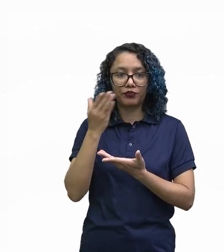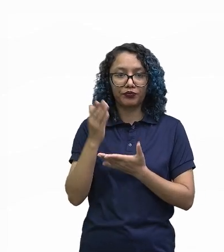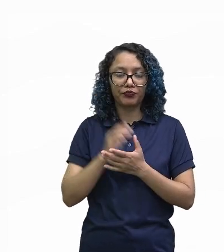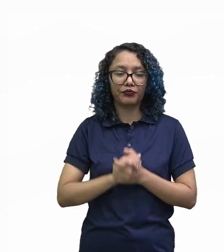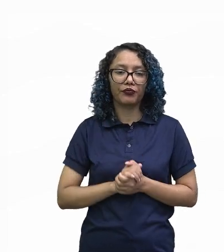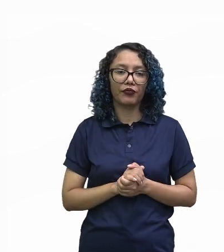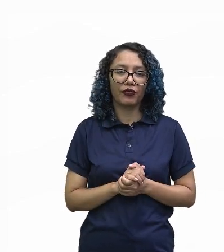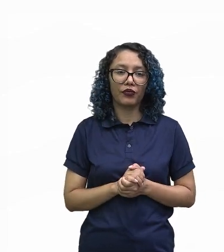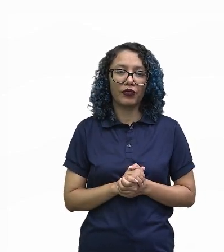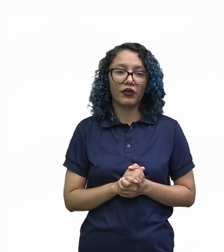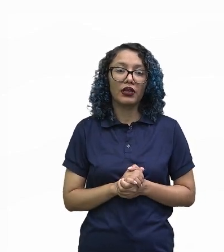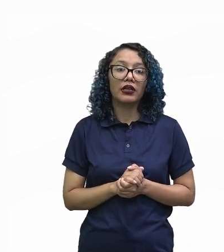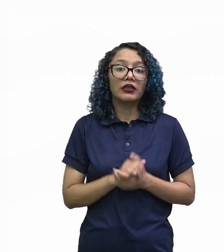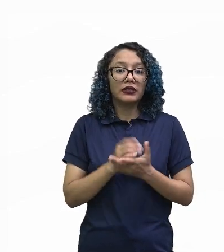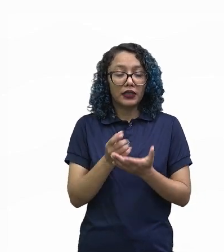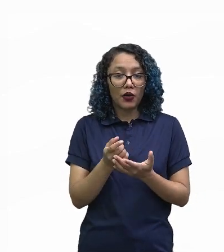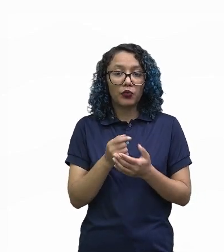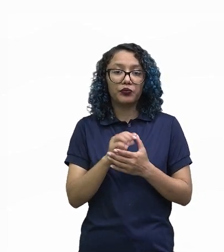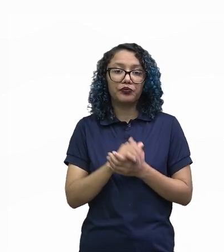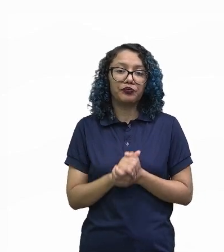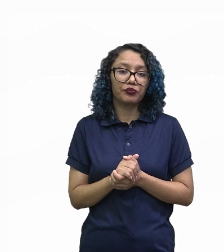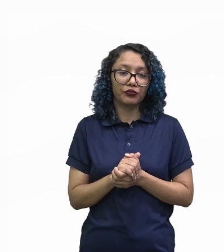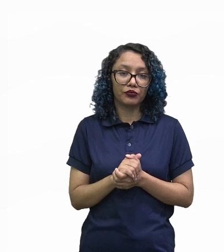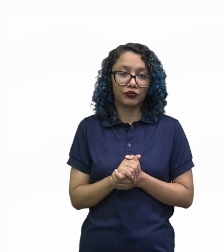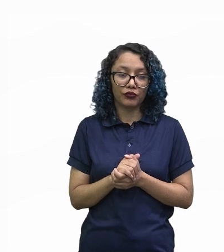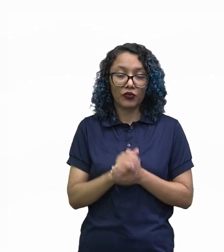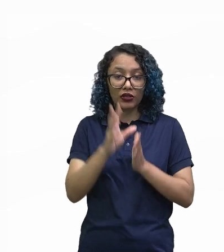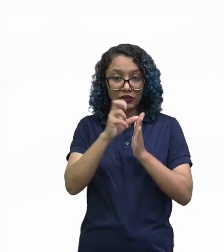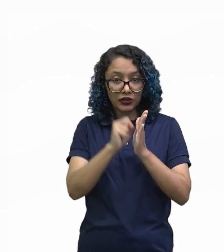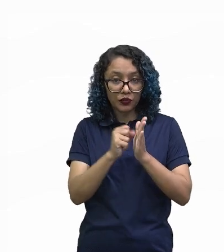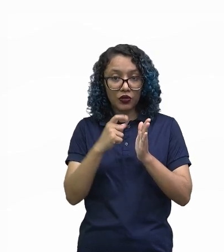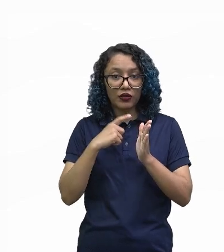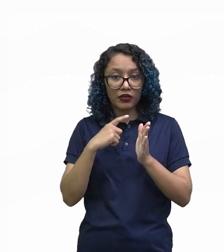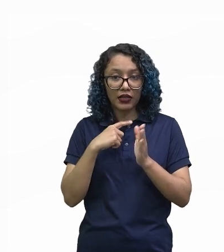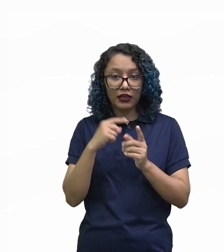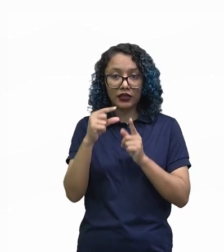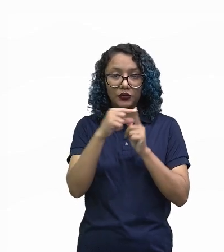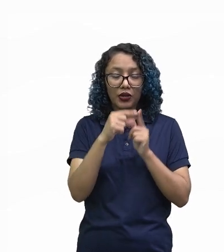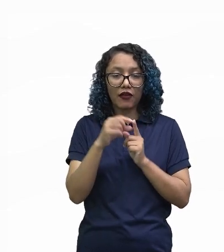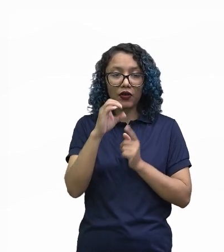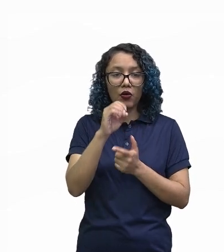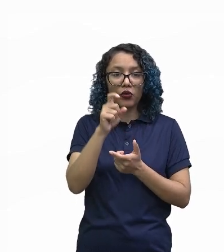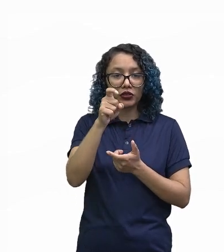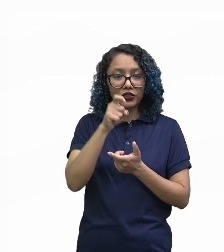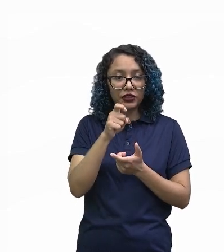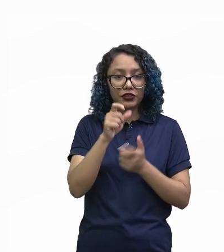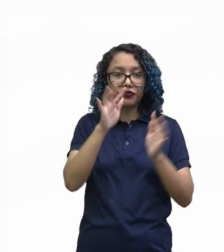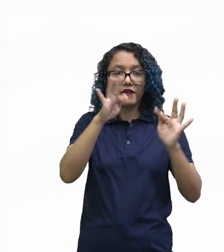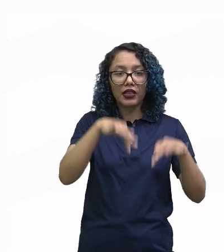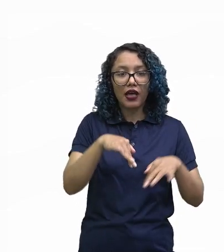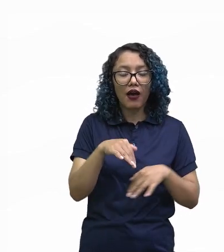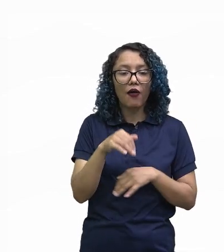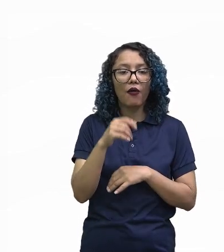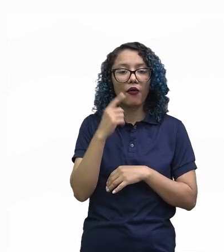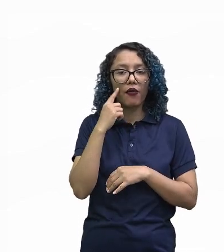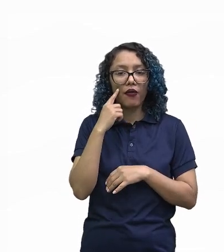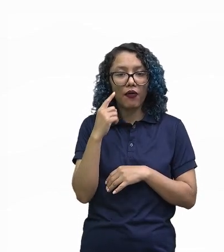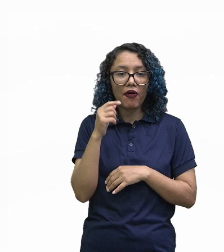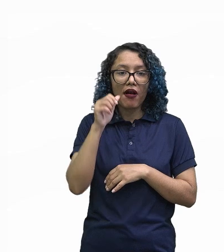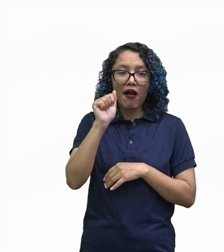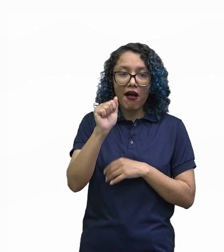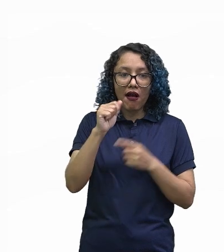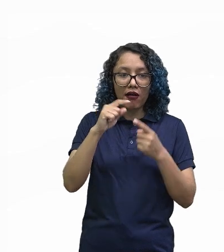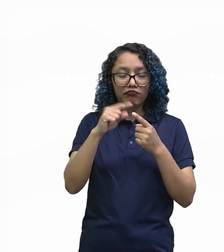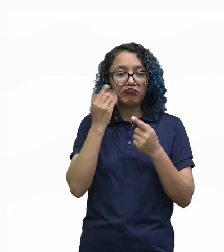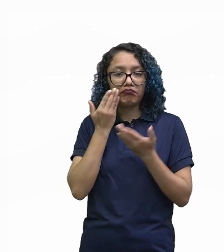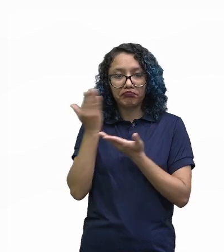Acentuam-se graficamente palavras oxítonas terminadas em A, E ou O, em, ens